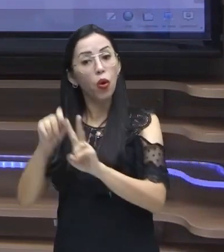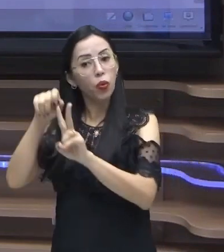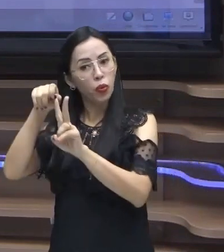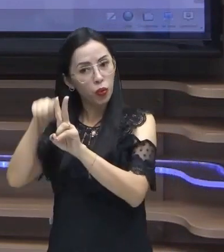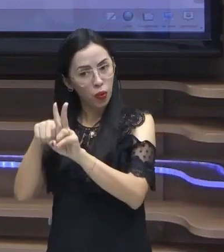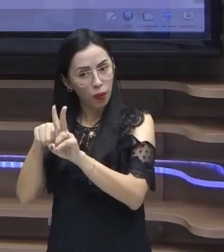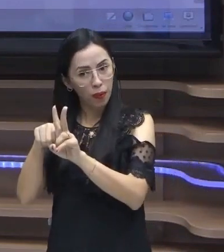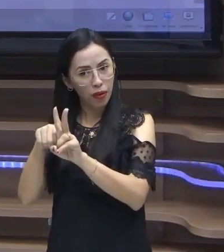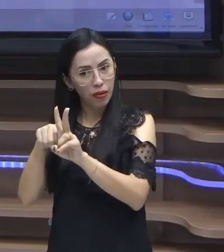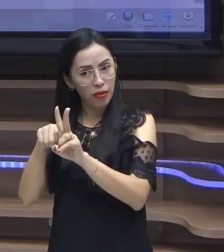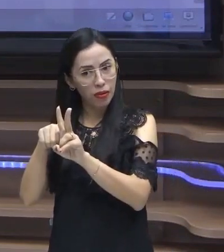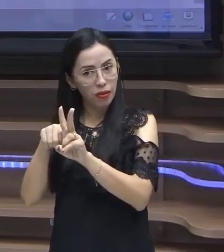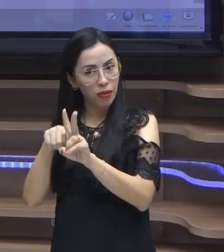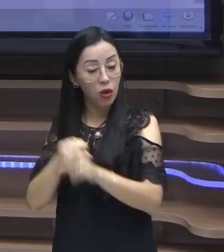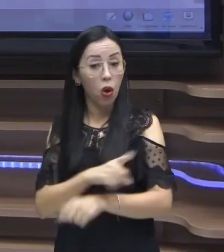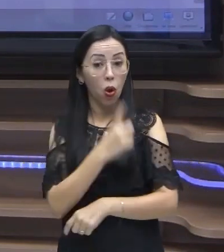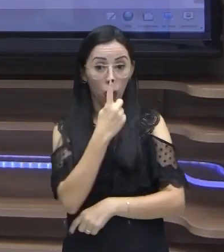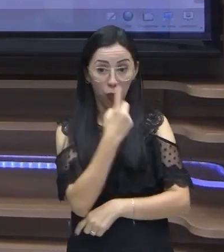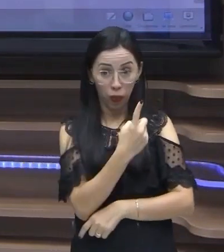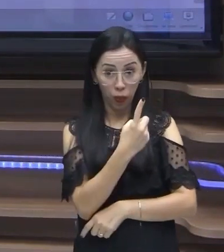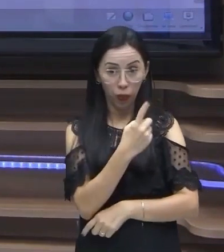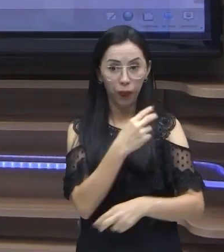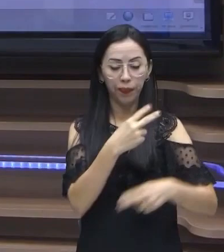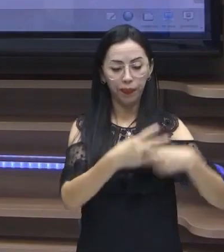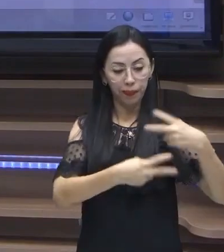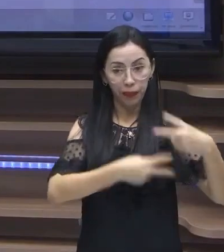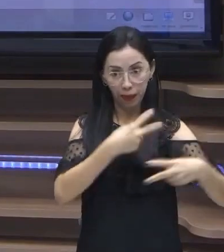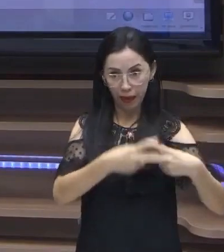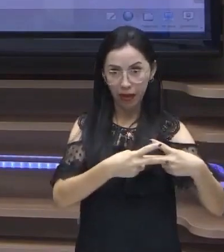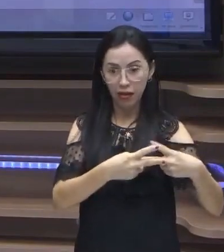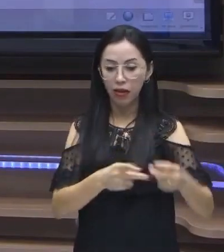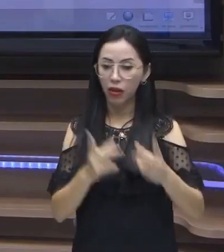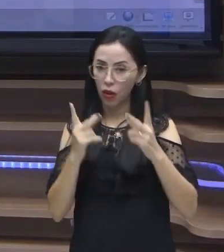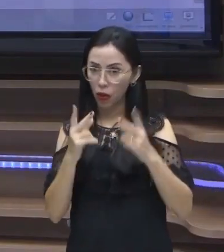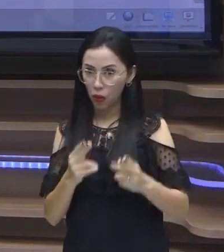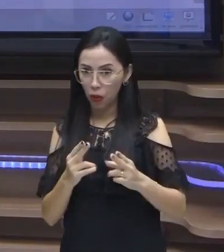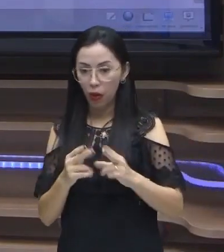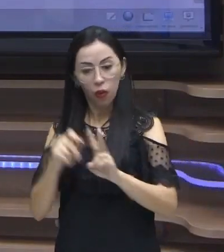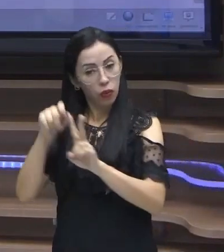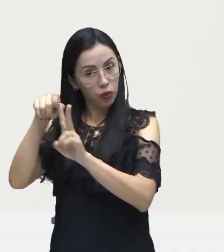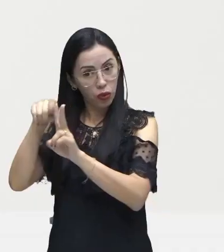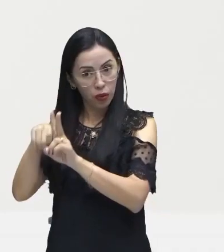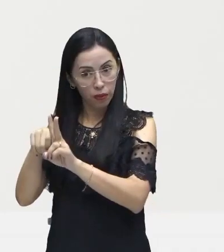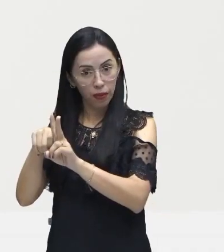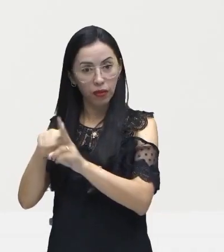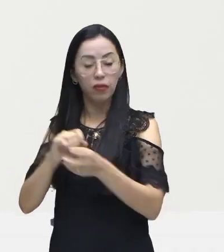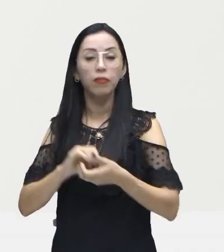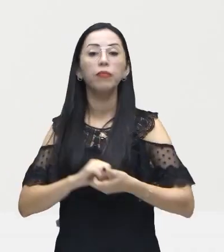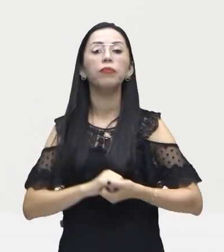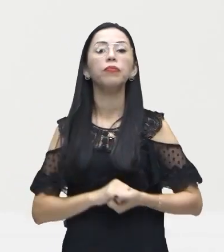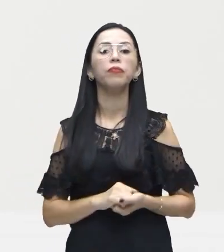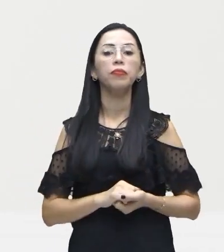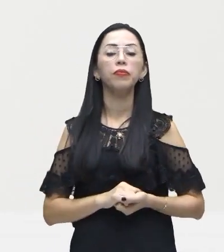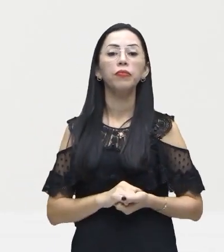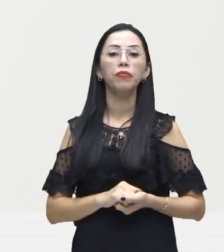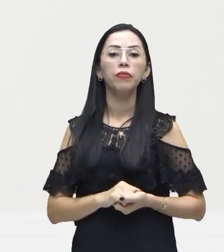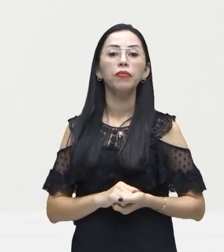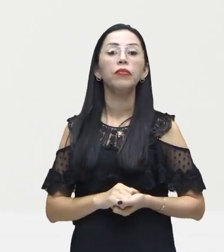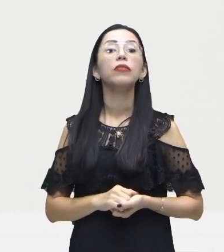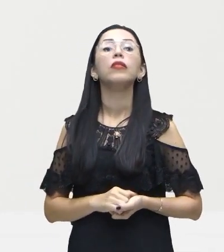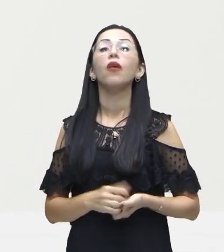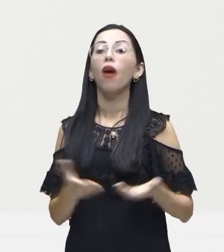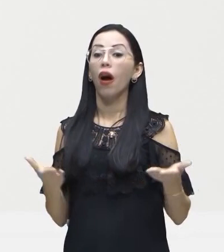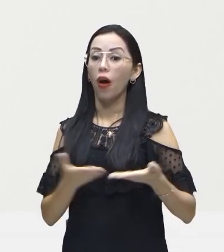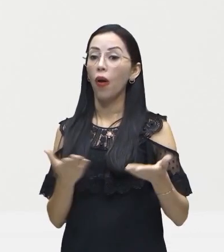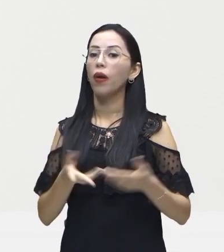2 meses, tá certo? Um bimestre, 2 meses. De olho na tela. Então, vamos lembrar sempre,